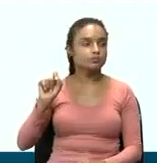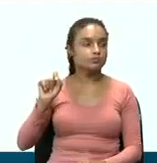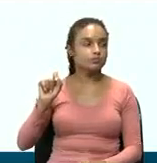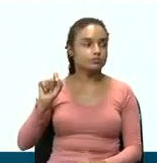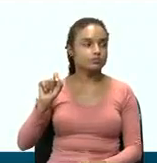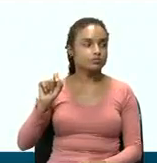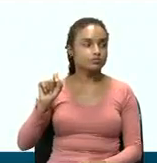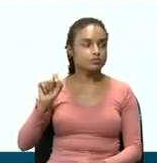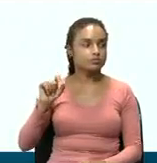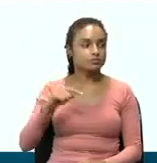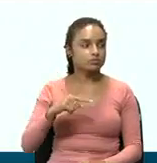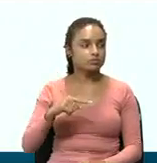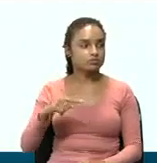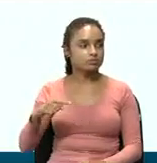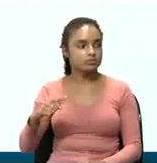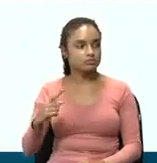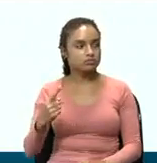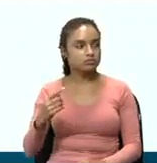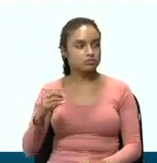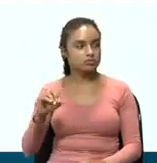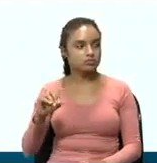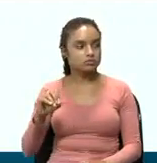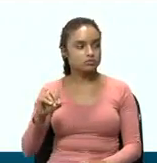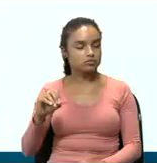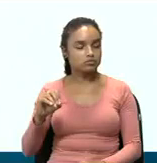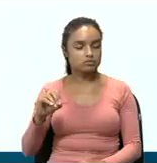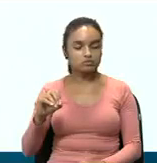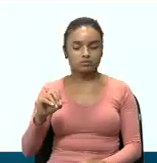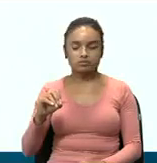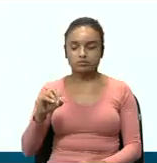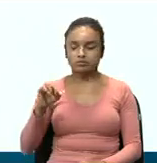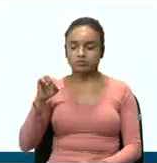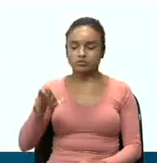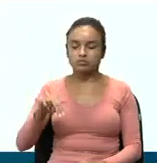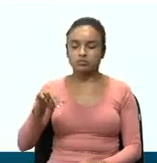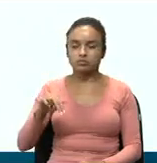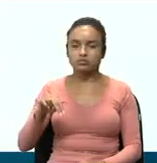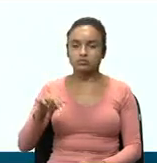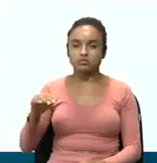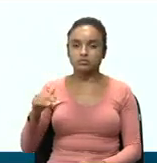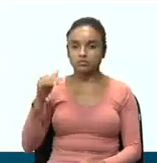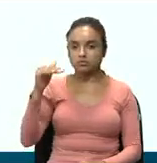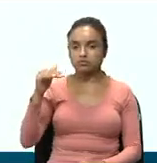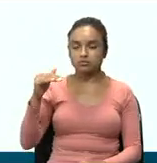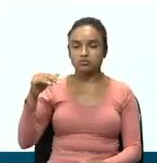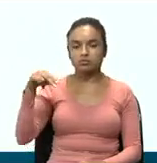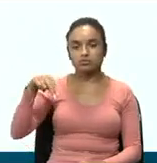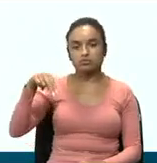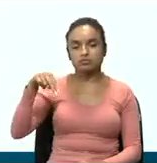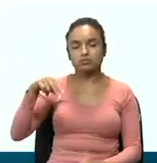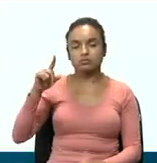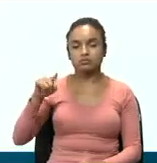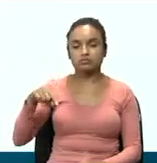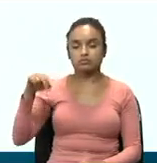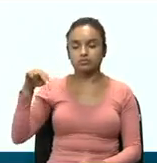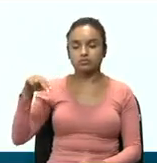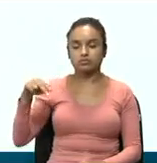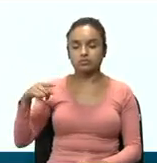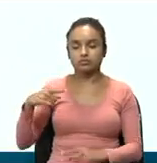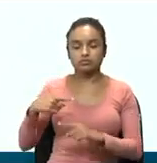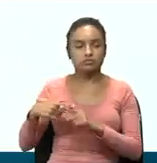menos 10, que seria o AN, né? Elevado a n sobre n fatorial.